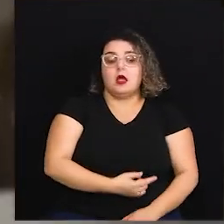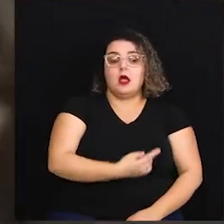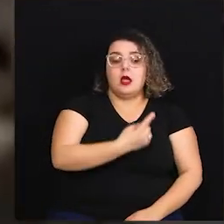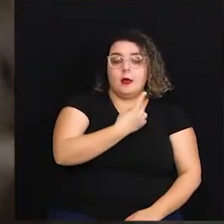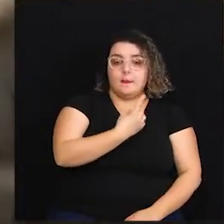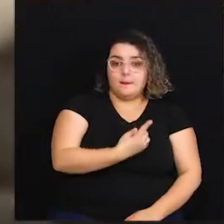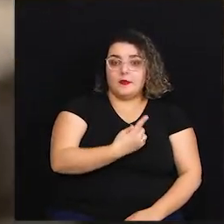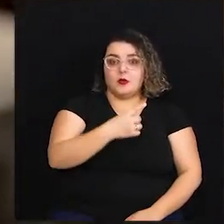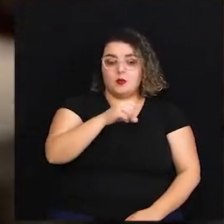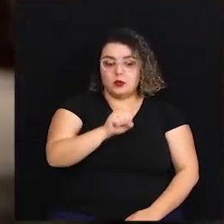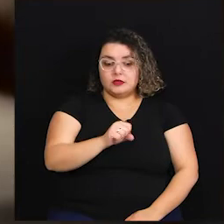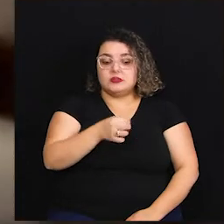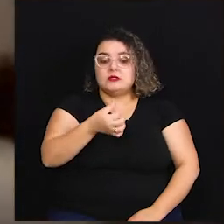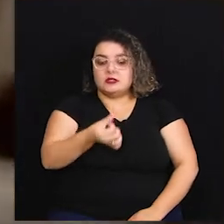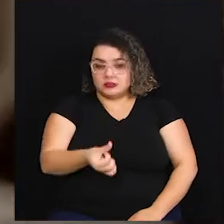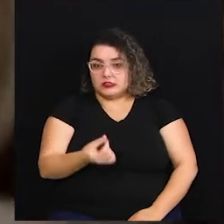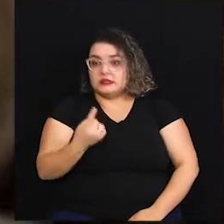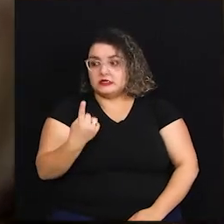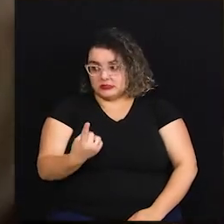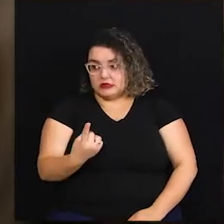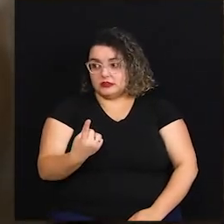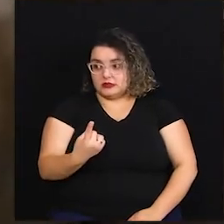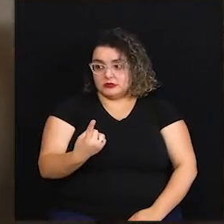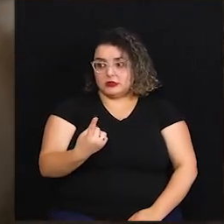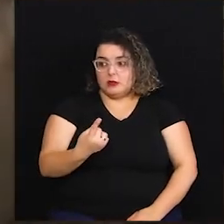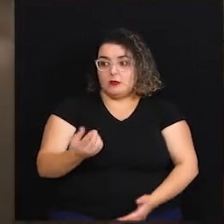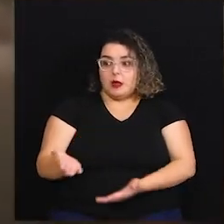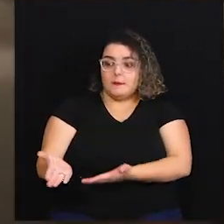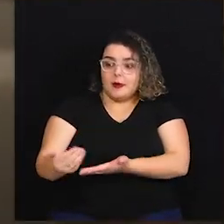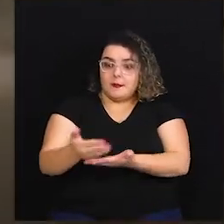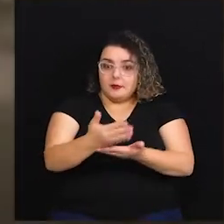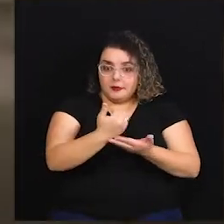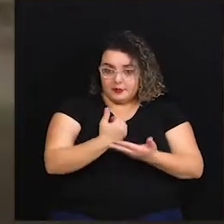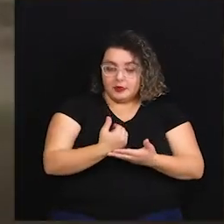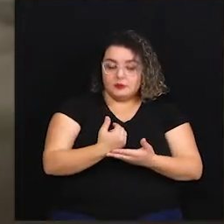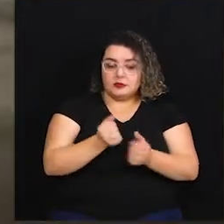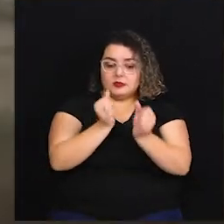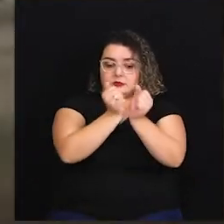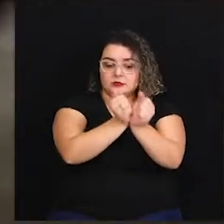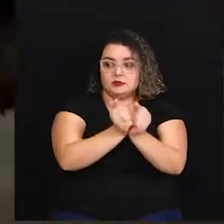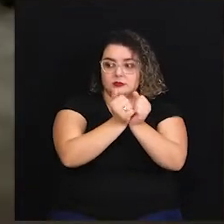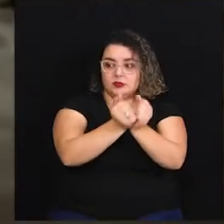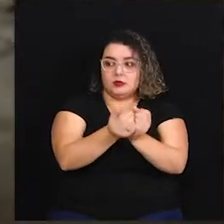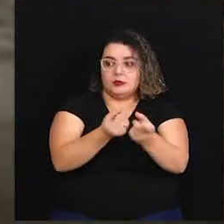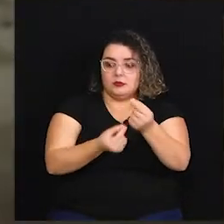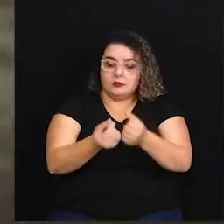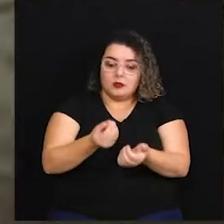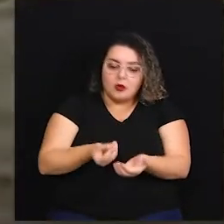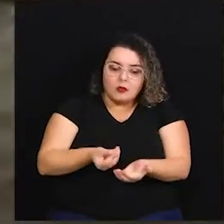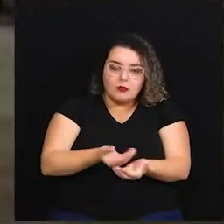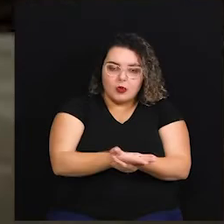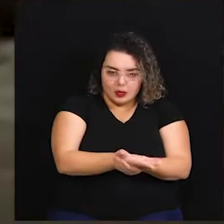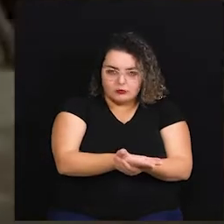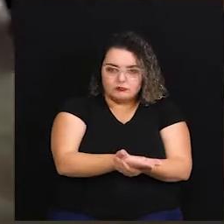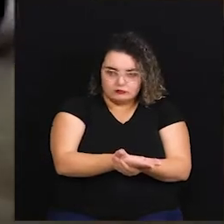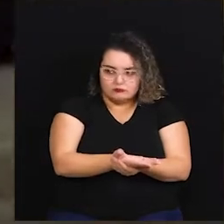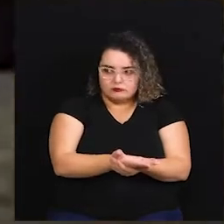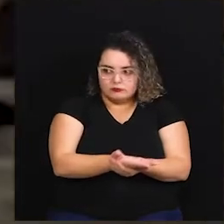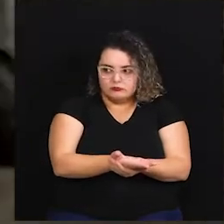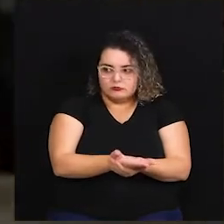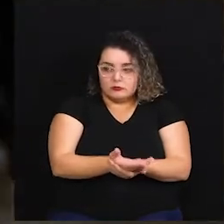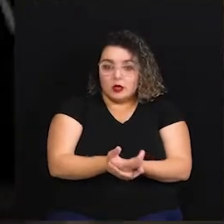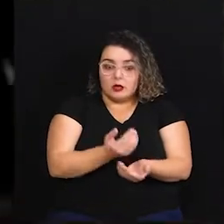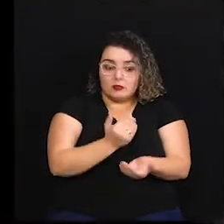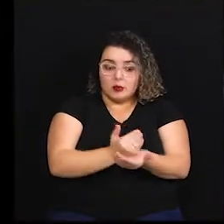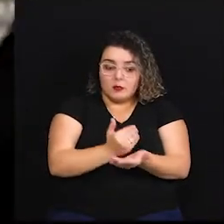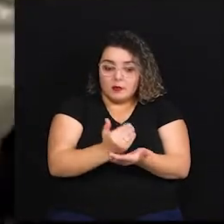criada em 1861, poderia recolher os depósitos feitos pelos escravizados. Muitos deles recorriam a